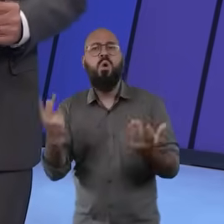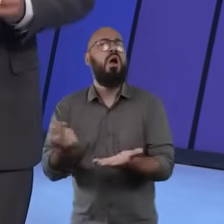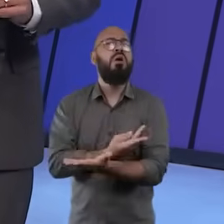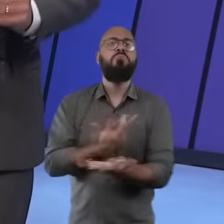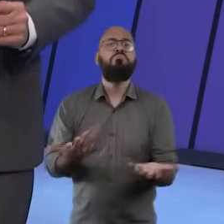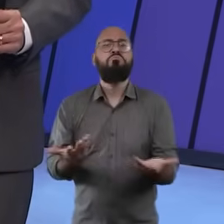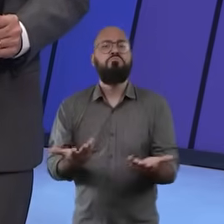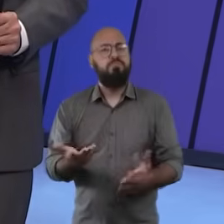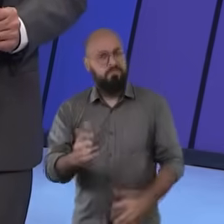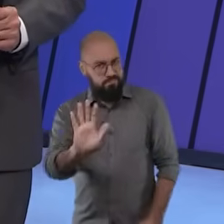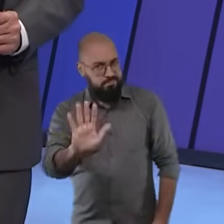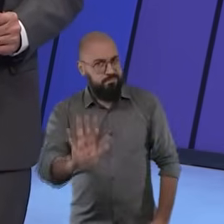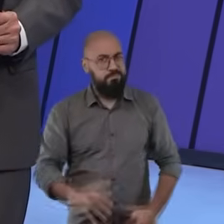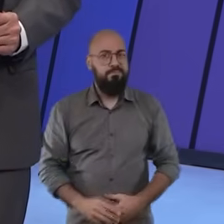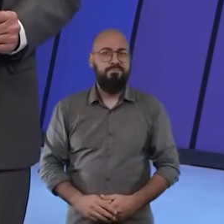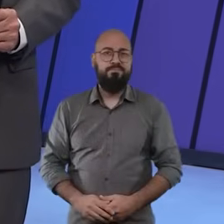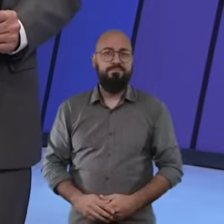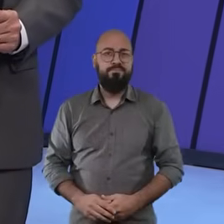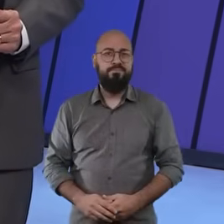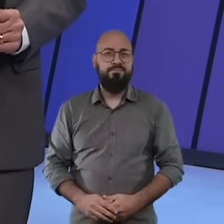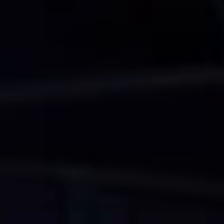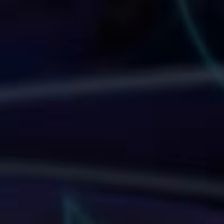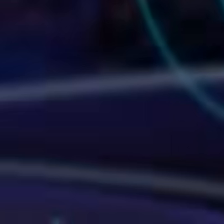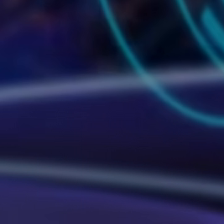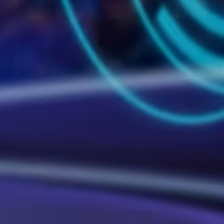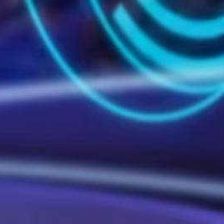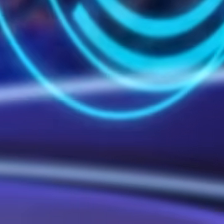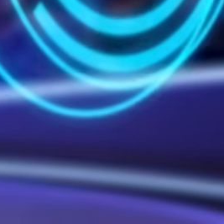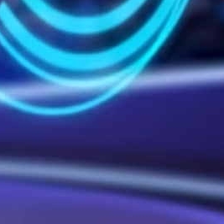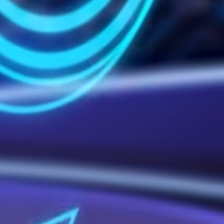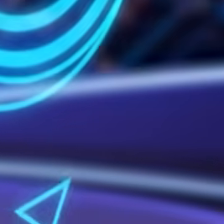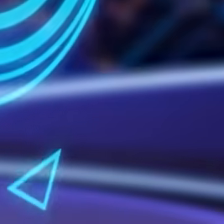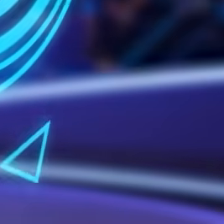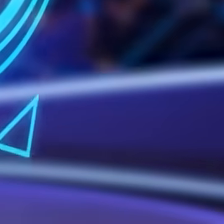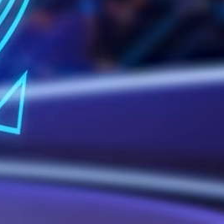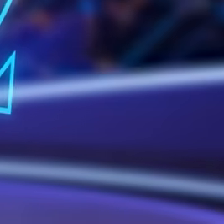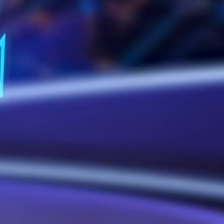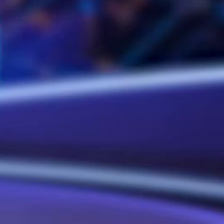saber mais, fica comigo porque o Arena do Futuro já começou.